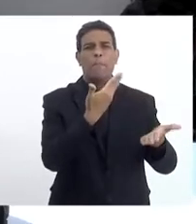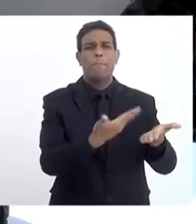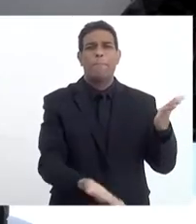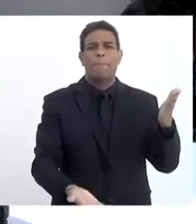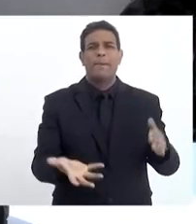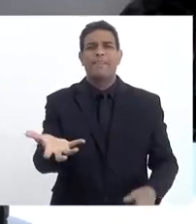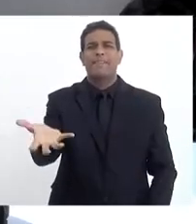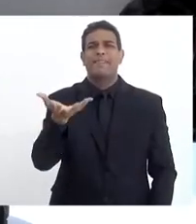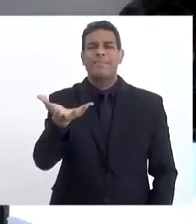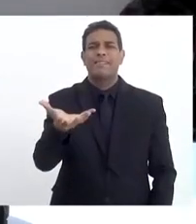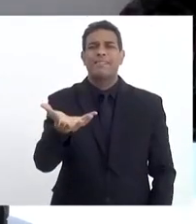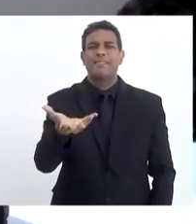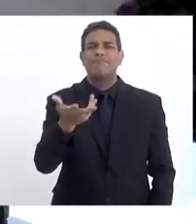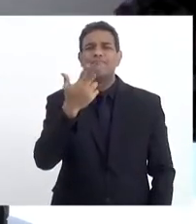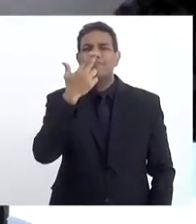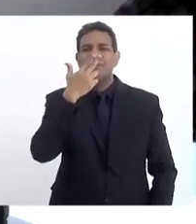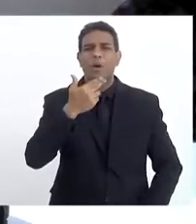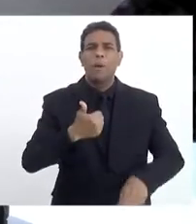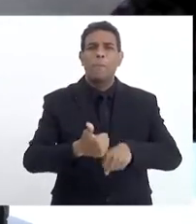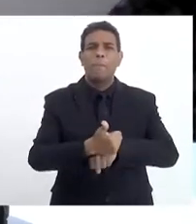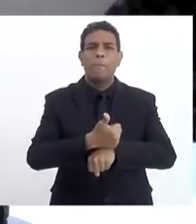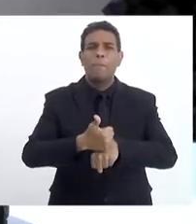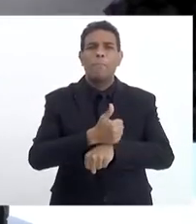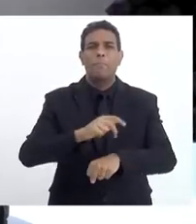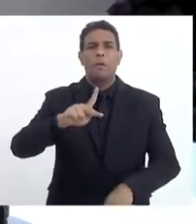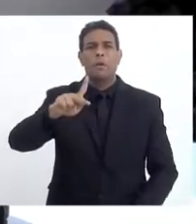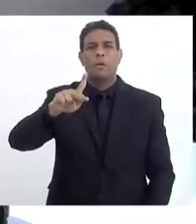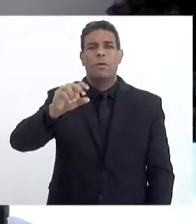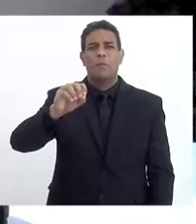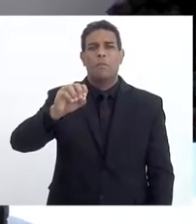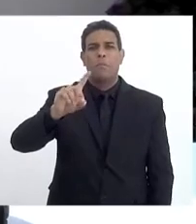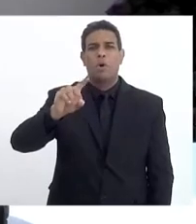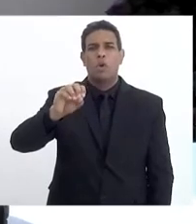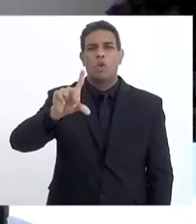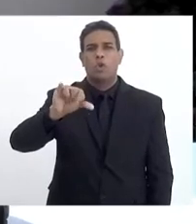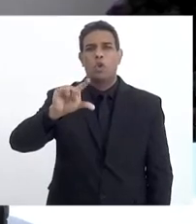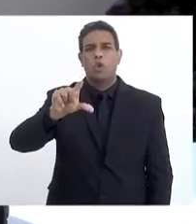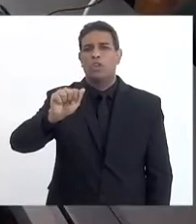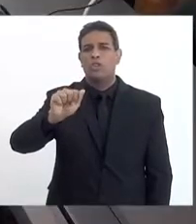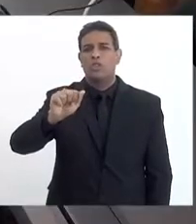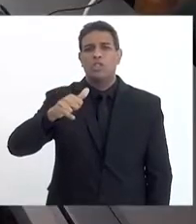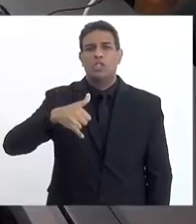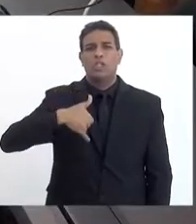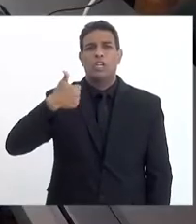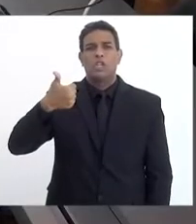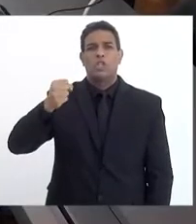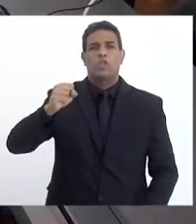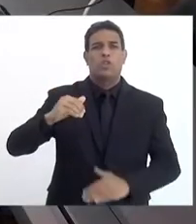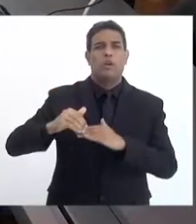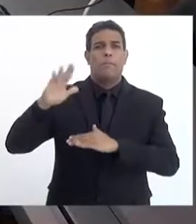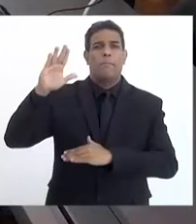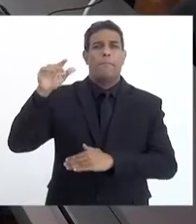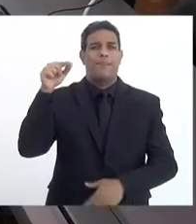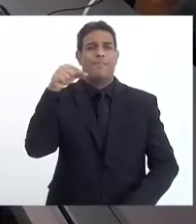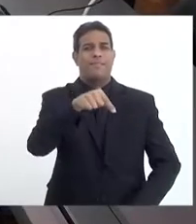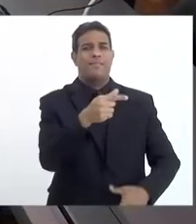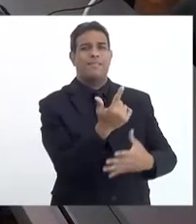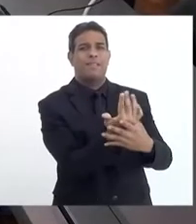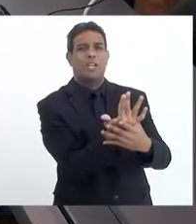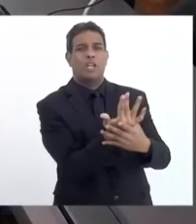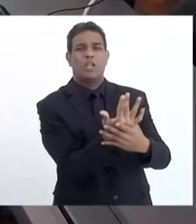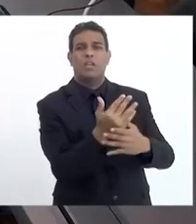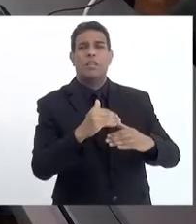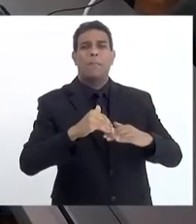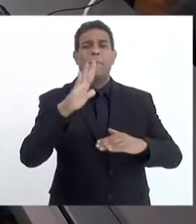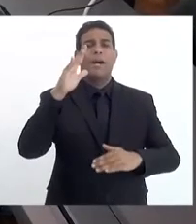sim. Profissional de podologia. Profissional de podologia são maiores de 18 anos. Então, e como ele mesmo diz, lá em Caxias já estava assinando maior de